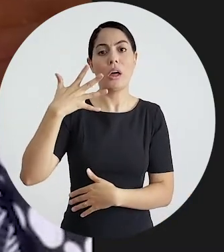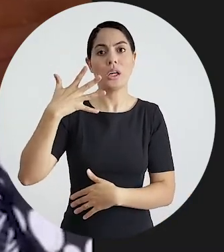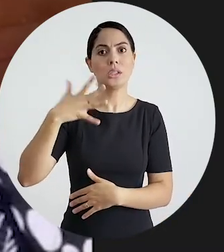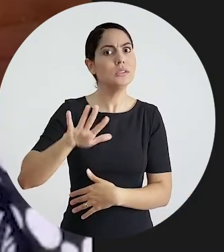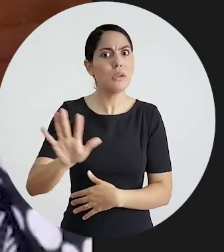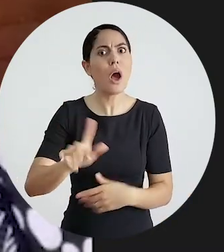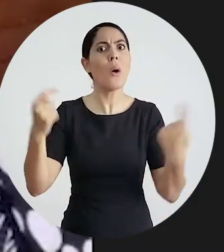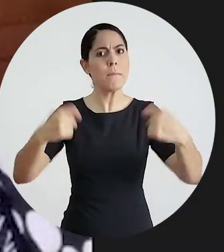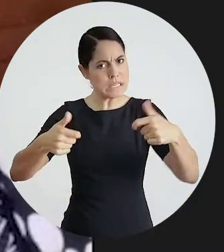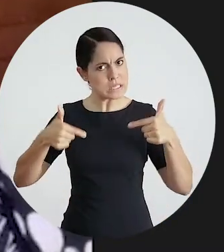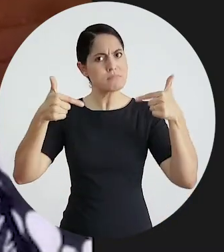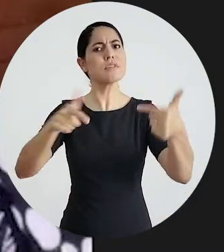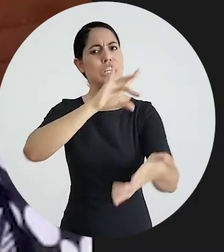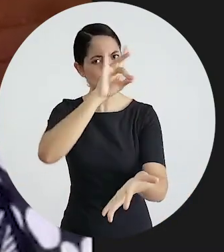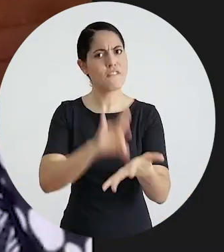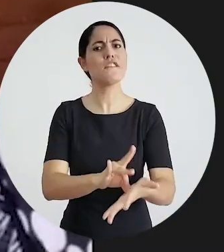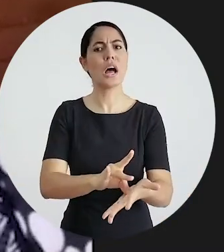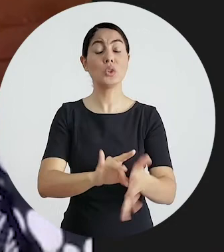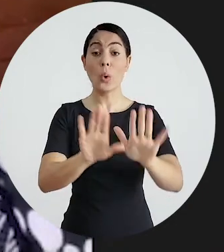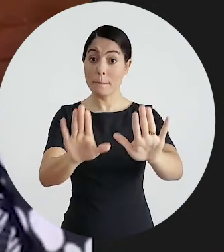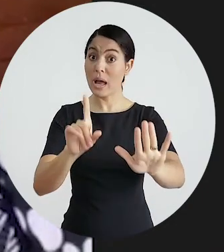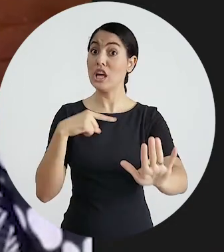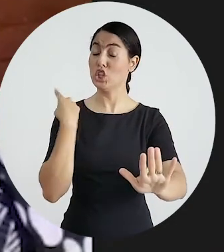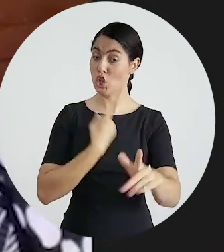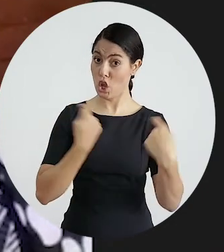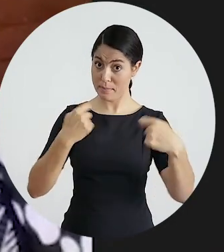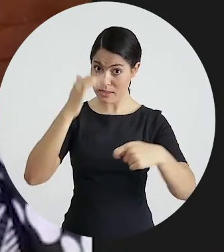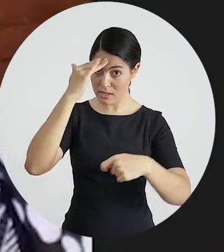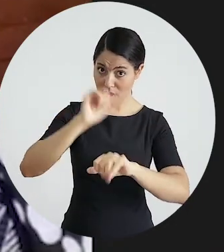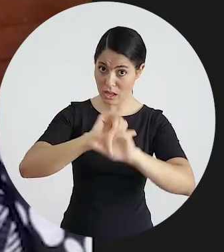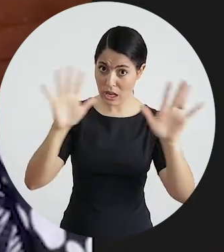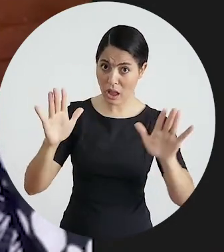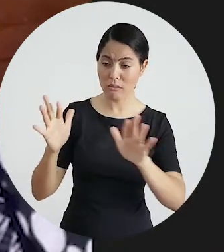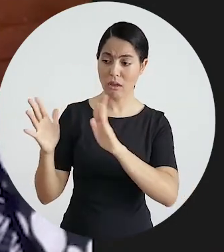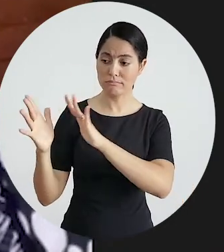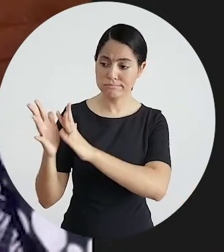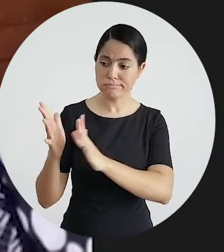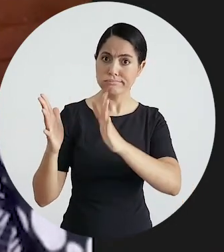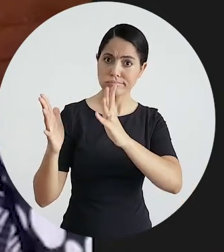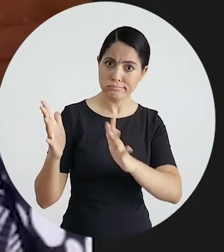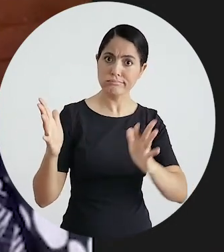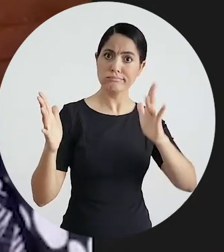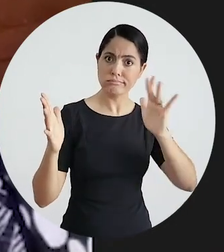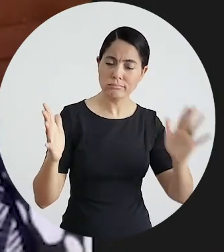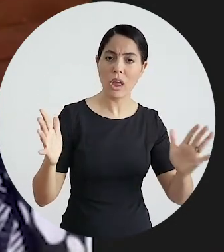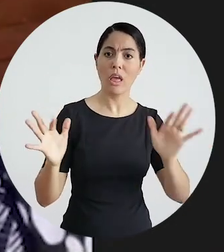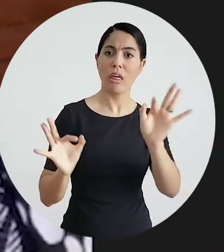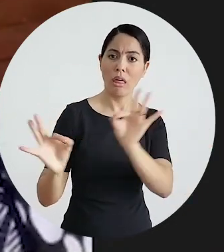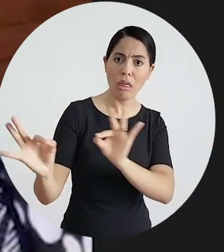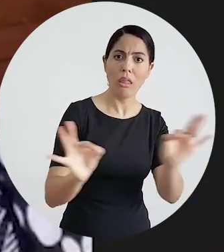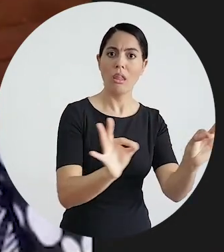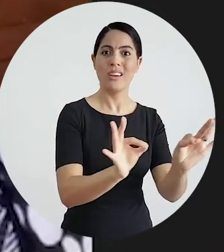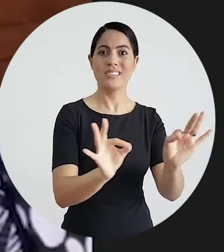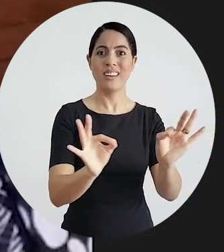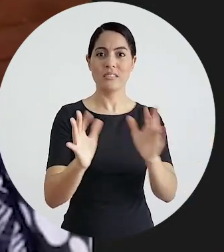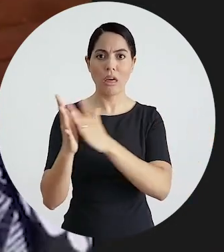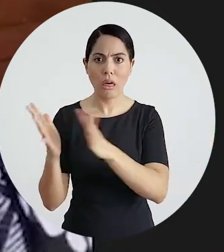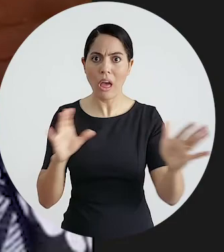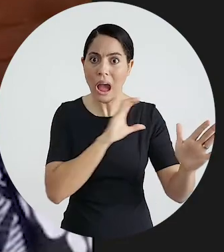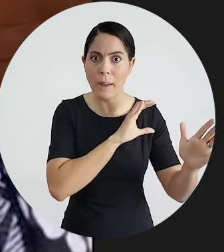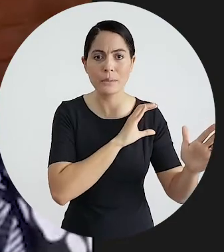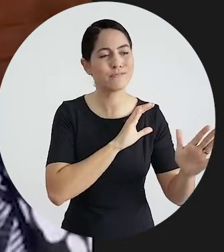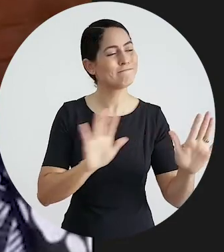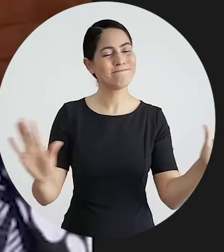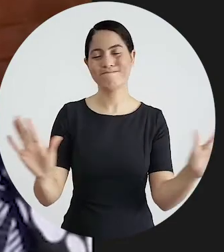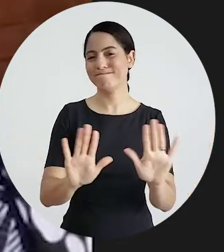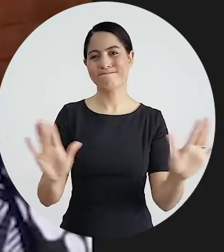na conversa, no discurso, mas é fazer de fato. Agora, o que a gente também precisa entender é que tudo é um processo. E